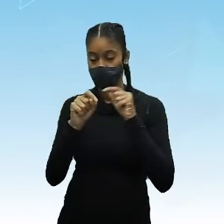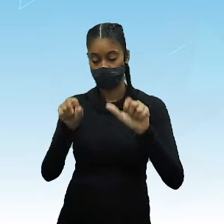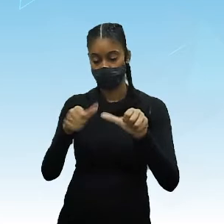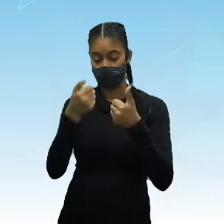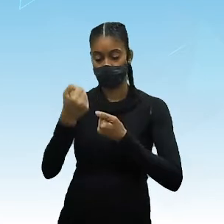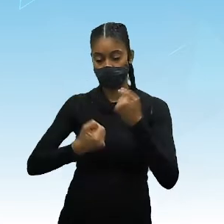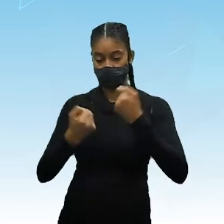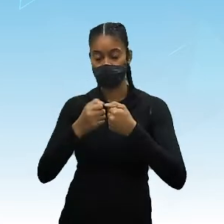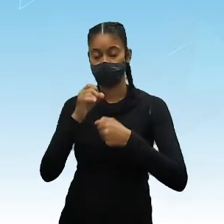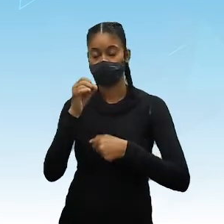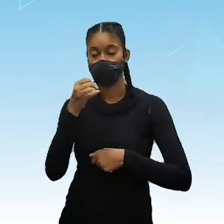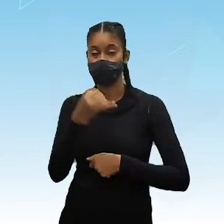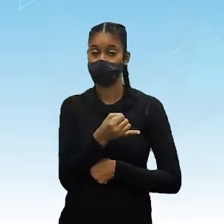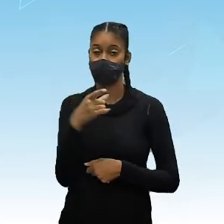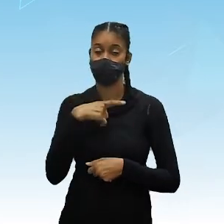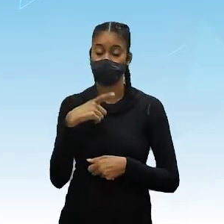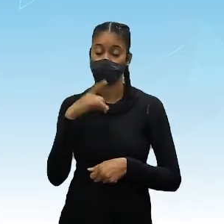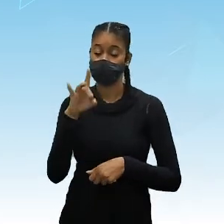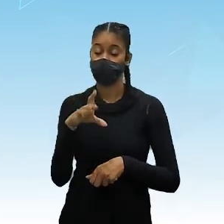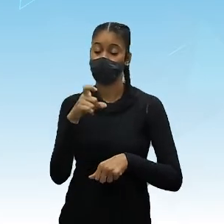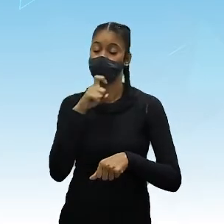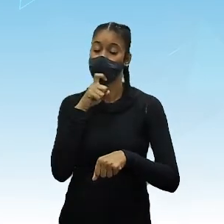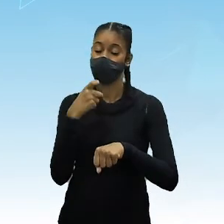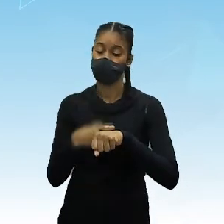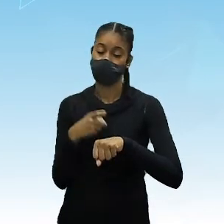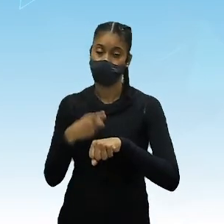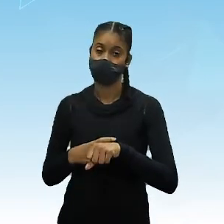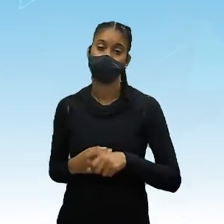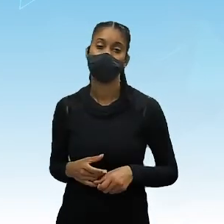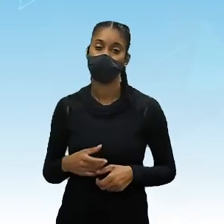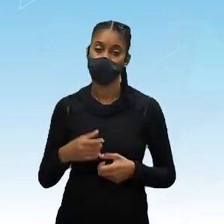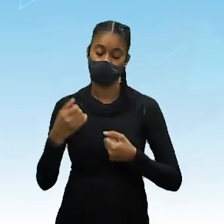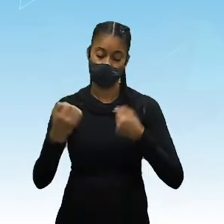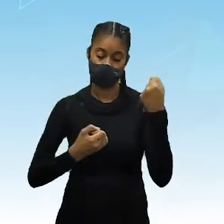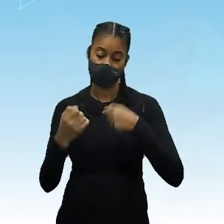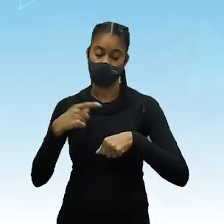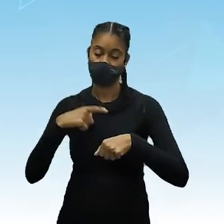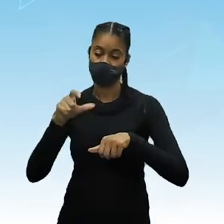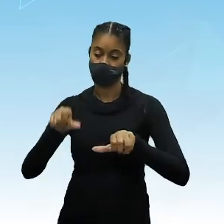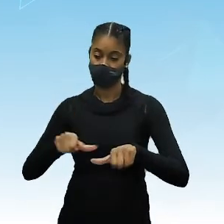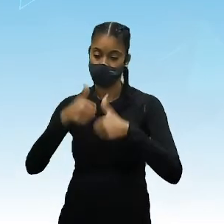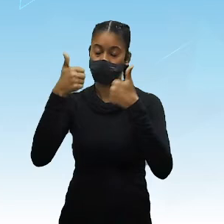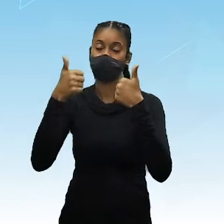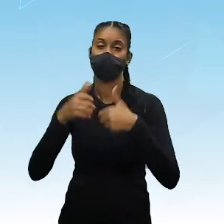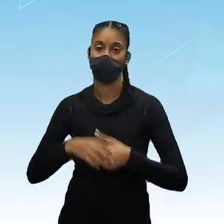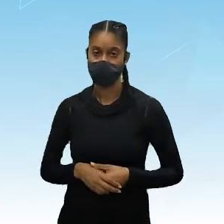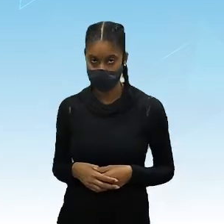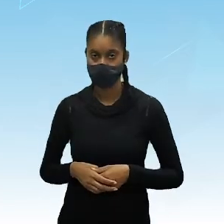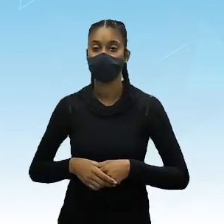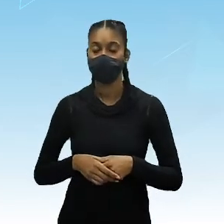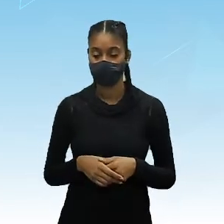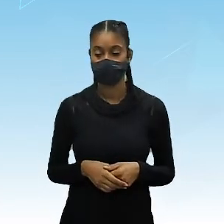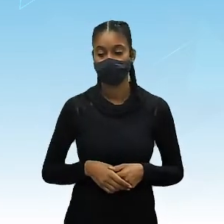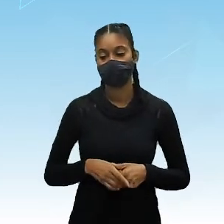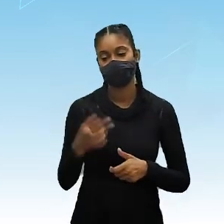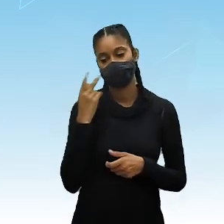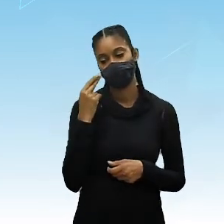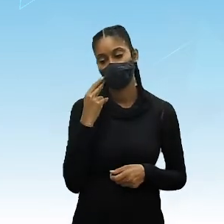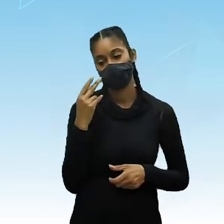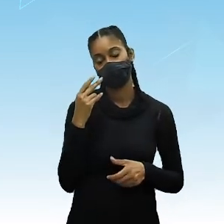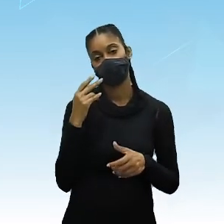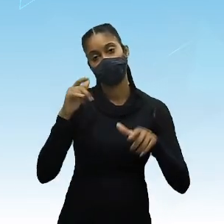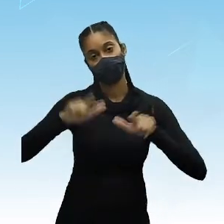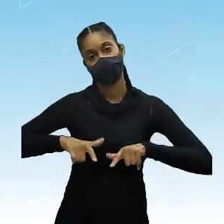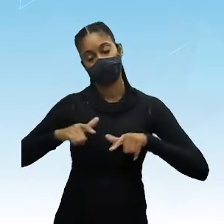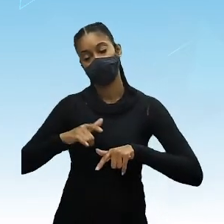dirigir do que se eu tivesse apenas o gelo, né? O carro consegue ter muito mais controle. Então é muito comum que em países muito